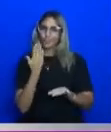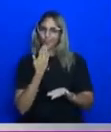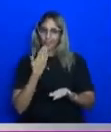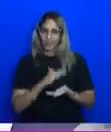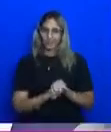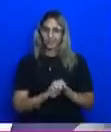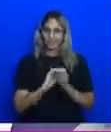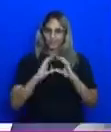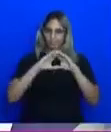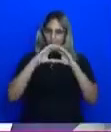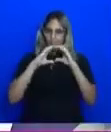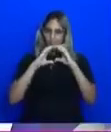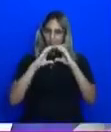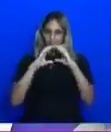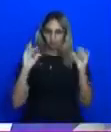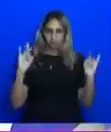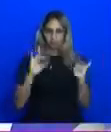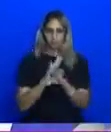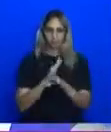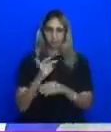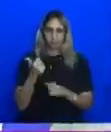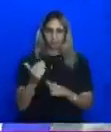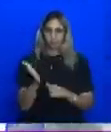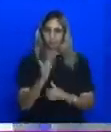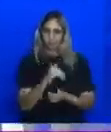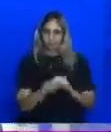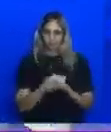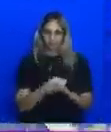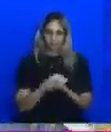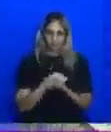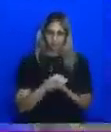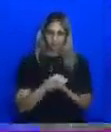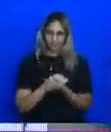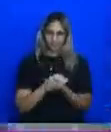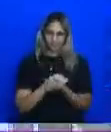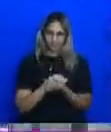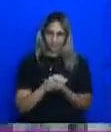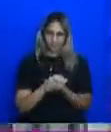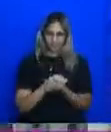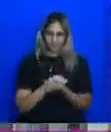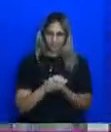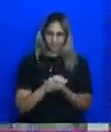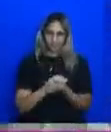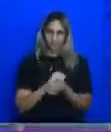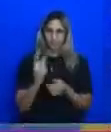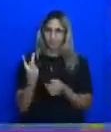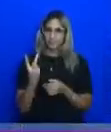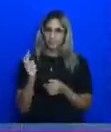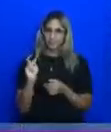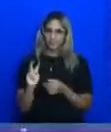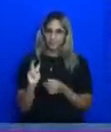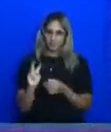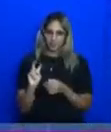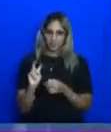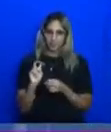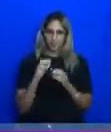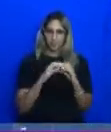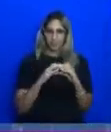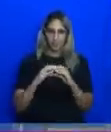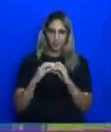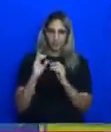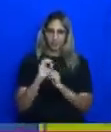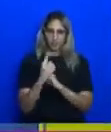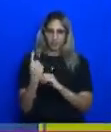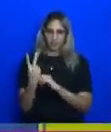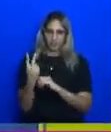Bolas posicionadas. Valendo. Globo carregado, embaralhando 25 bolas numeradas de 01 a